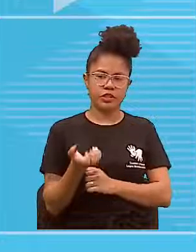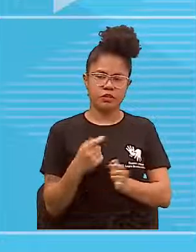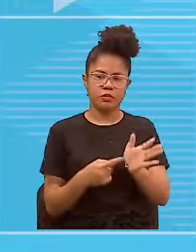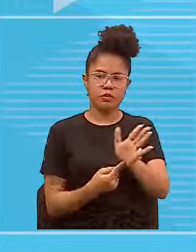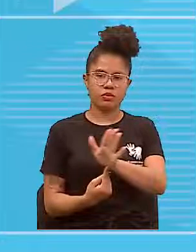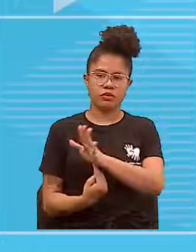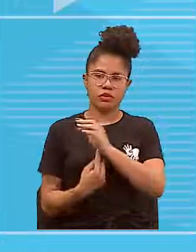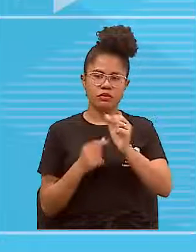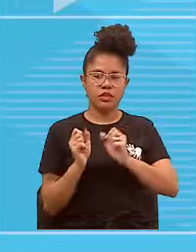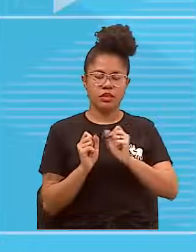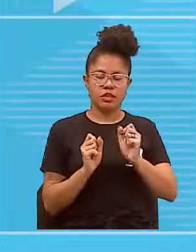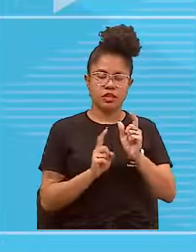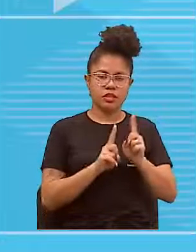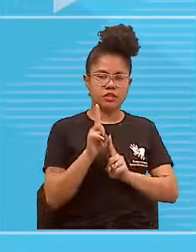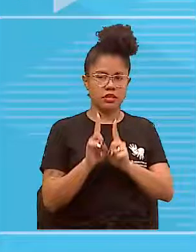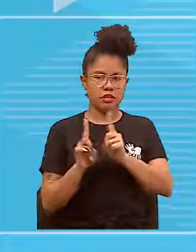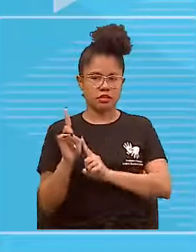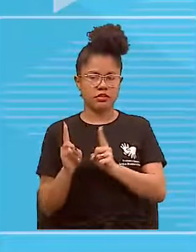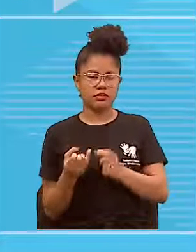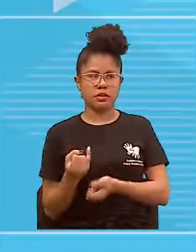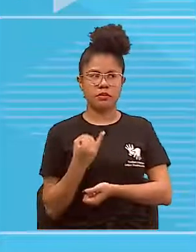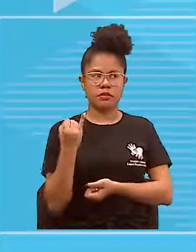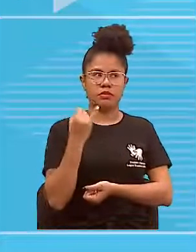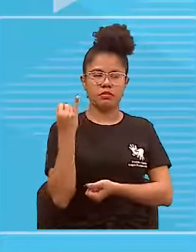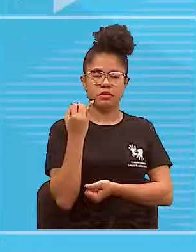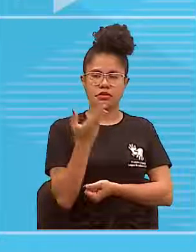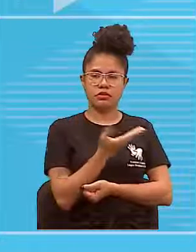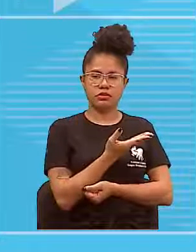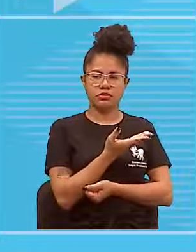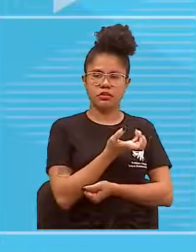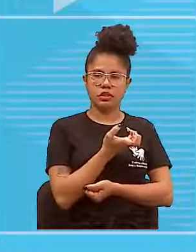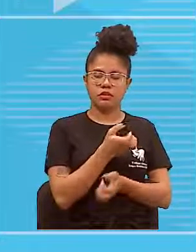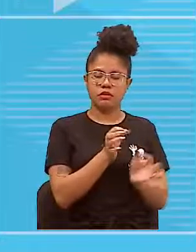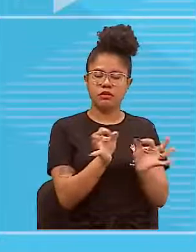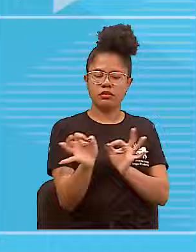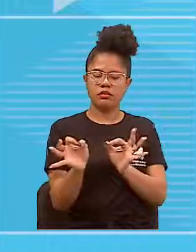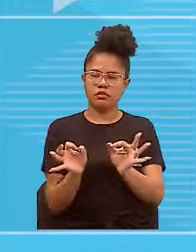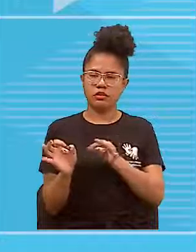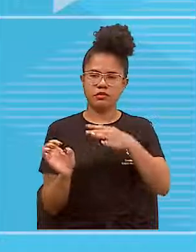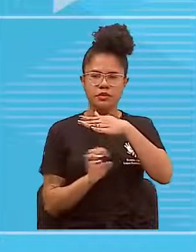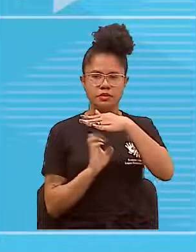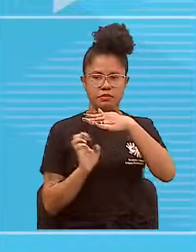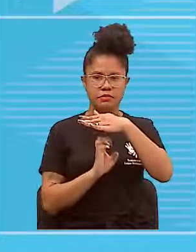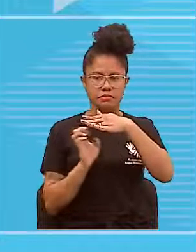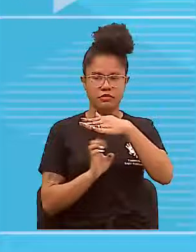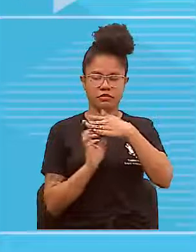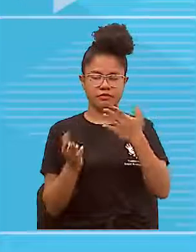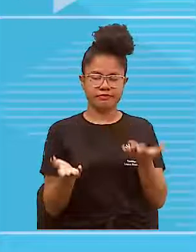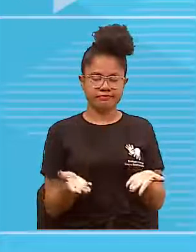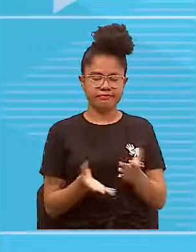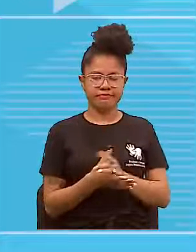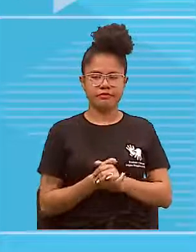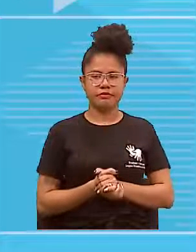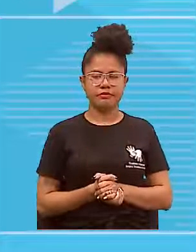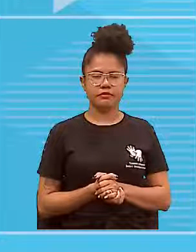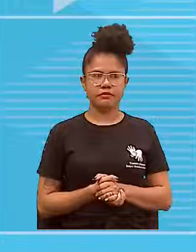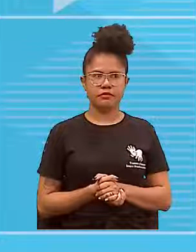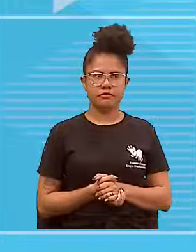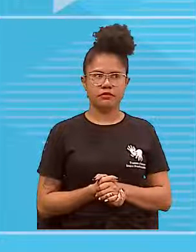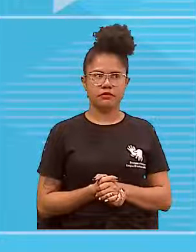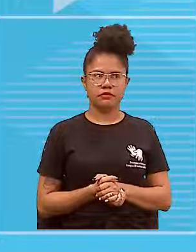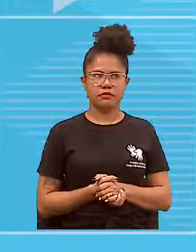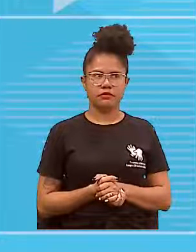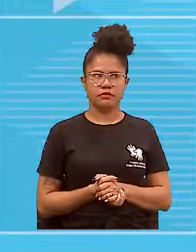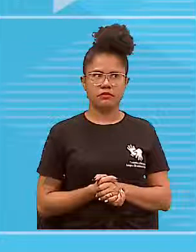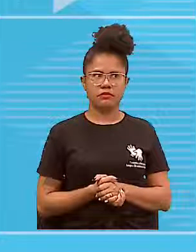Que a estatística é útil. É igual isso aqui que eu estou fazendo. Eu quero montar uma empresa. Então, quando eu vou fazer